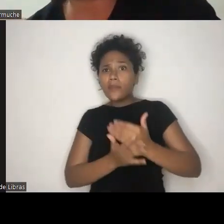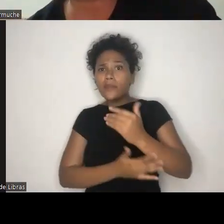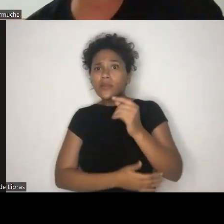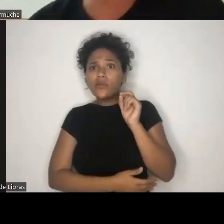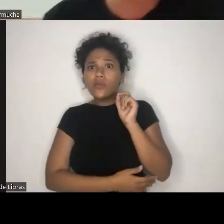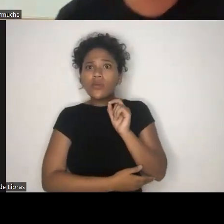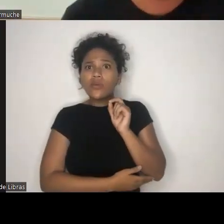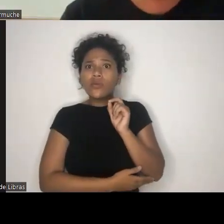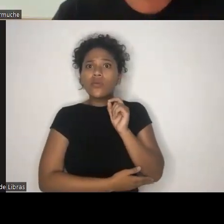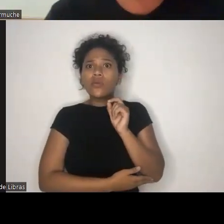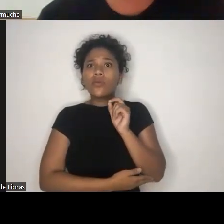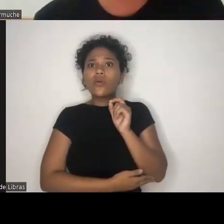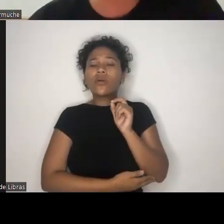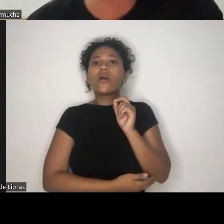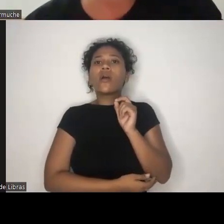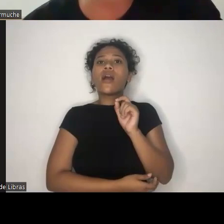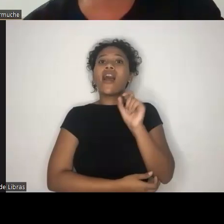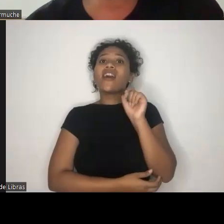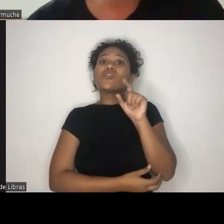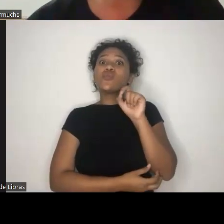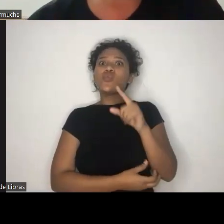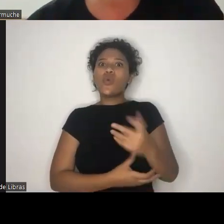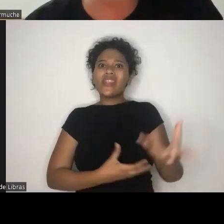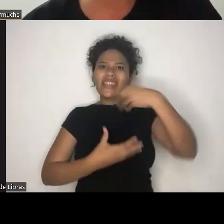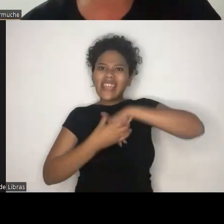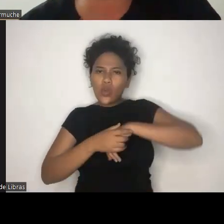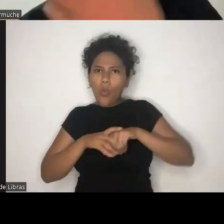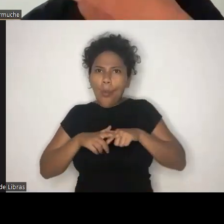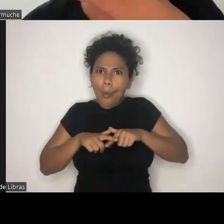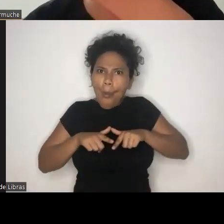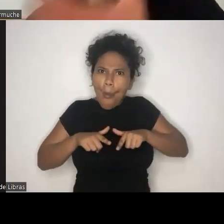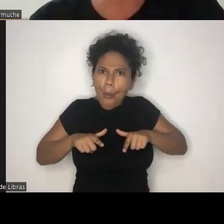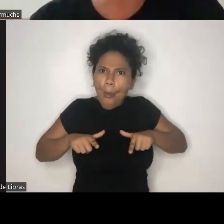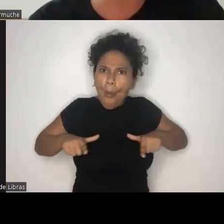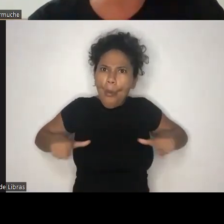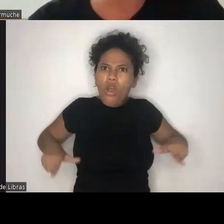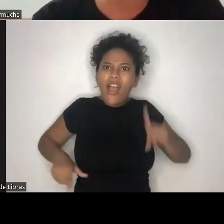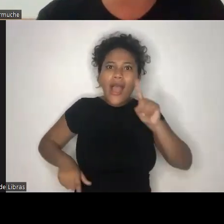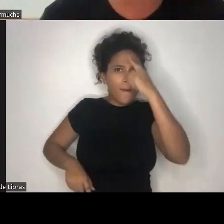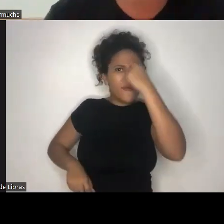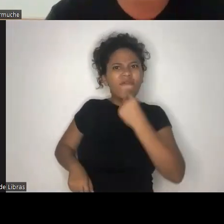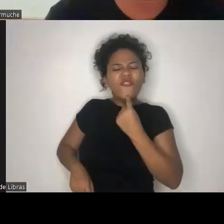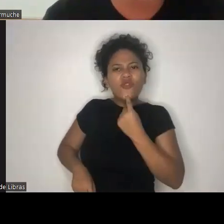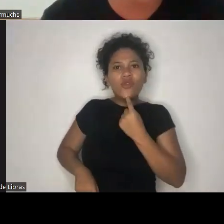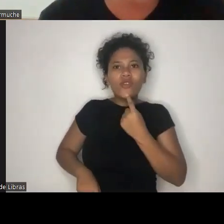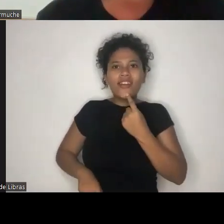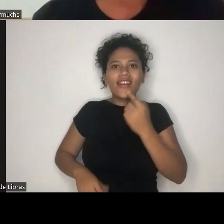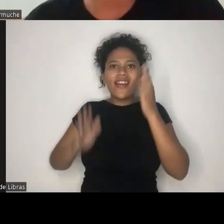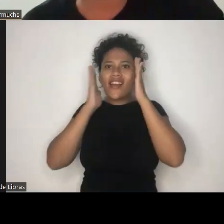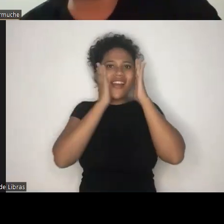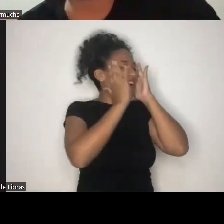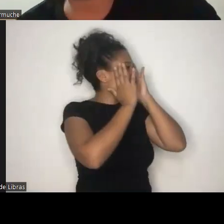né o azul dentro desse breu que que constitui o perfil humano que tem um pouco de carne